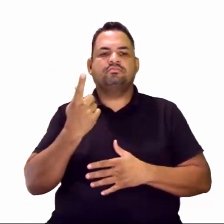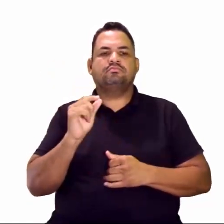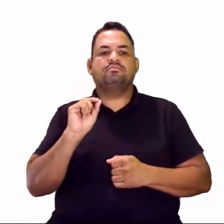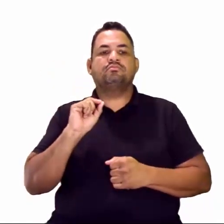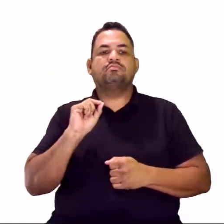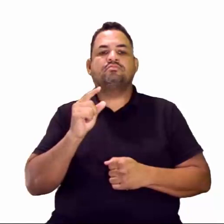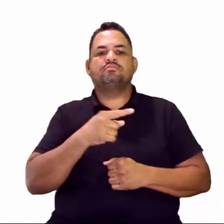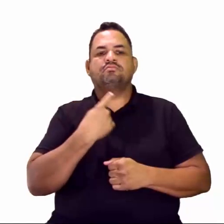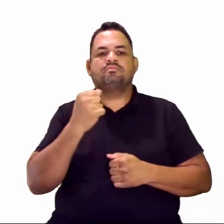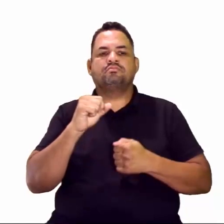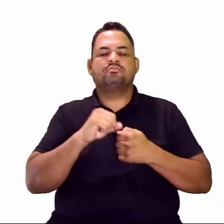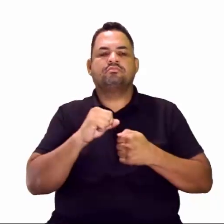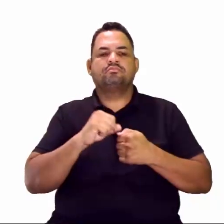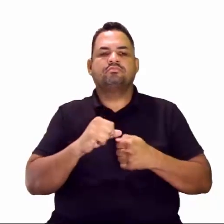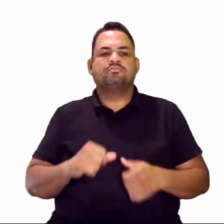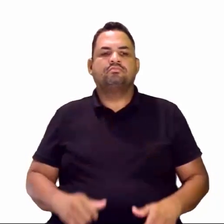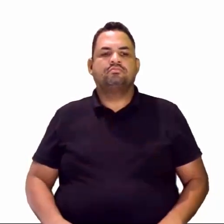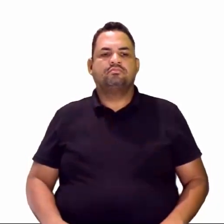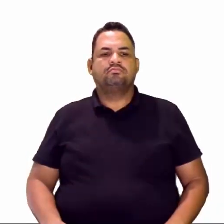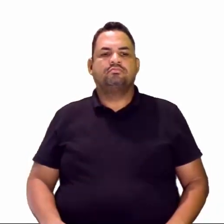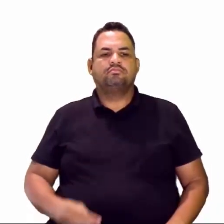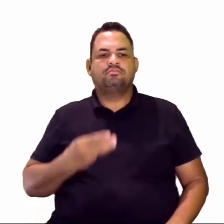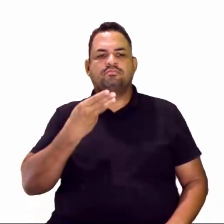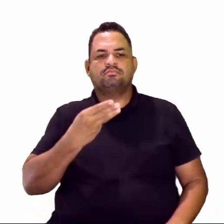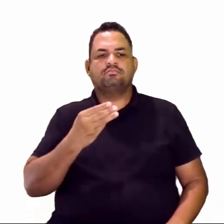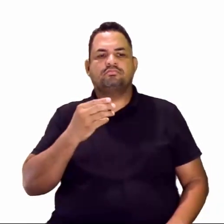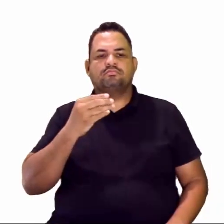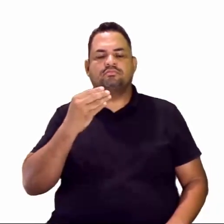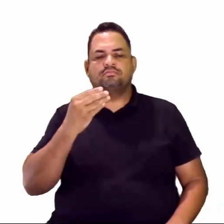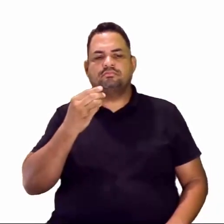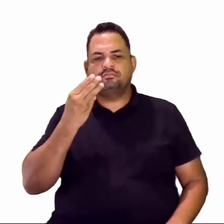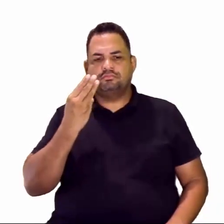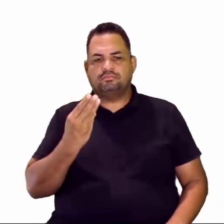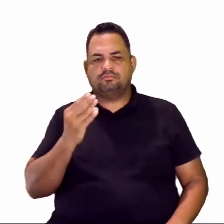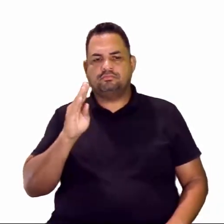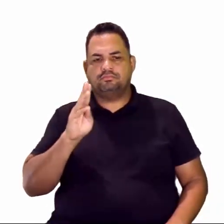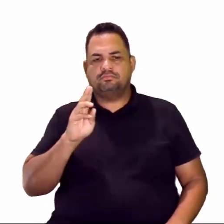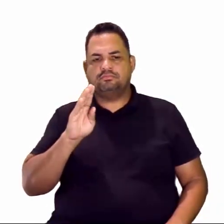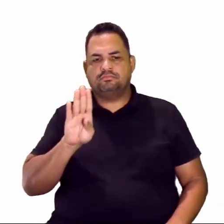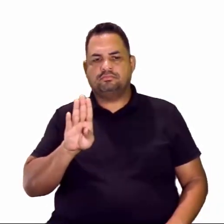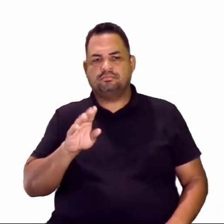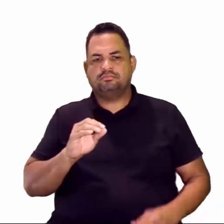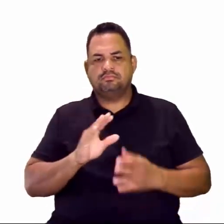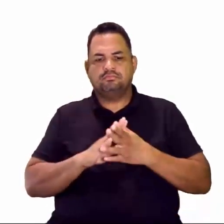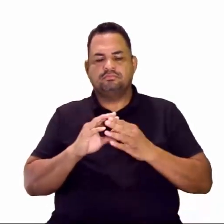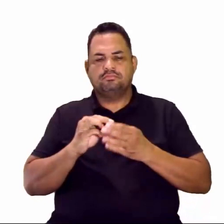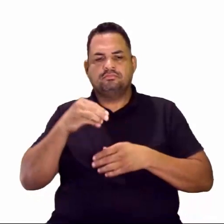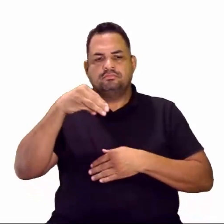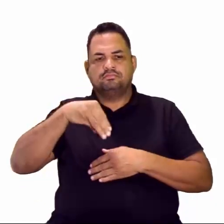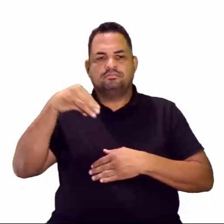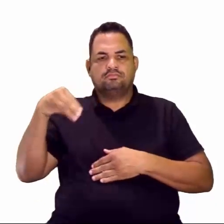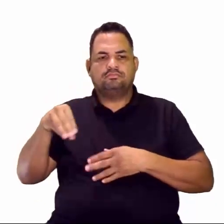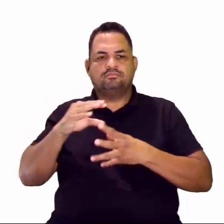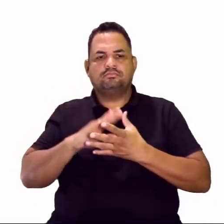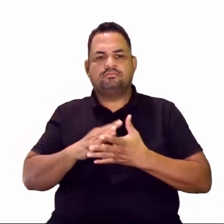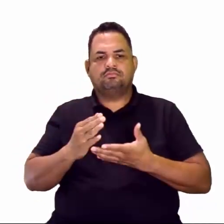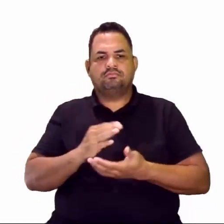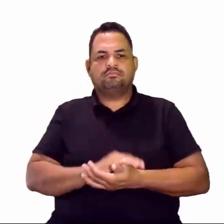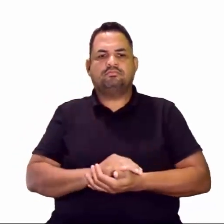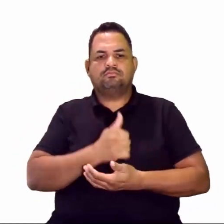que nós fizemos? Olha só, 34 aqui é a massa molar do composto,